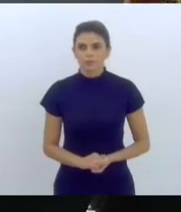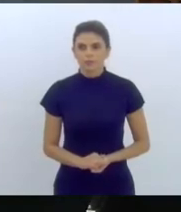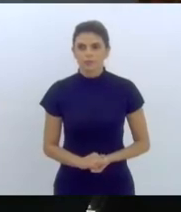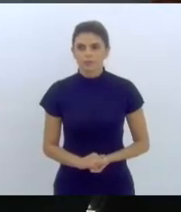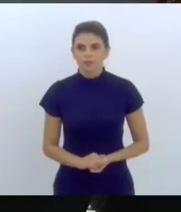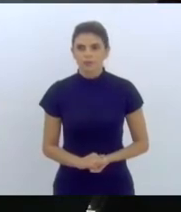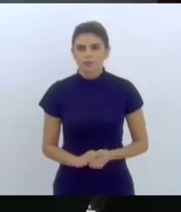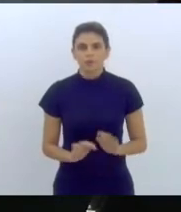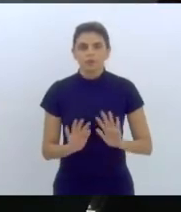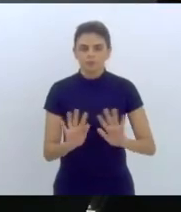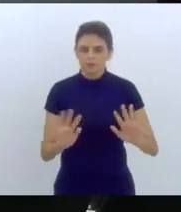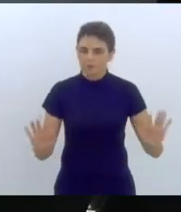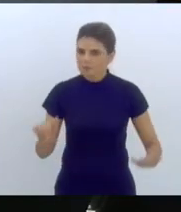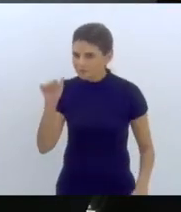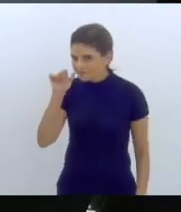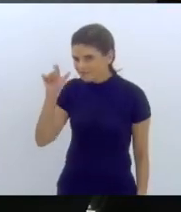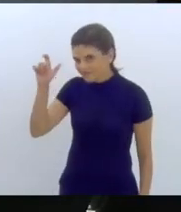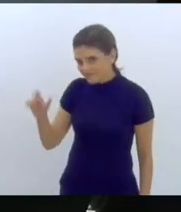Senhora presidente,